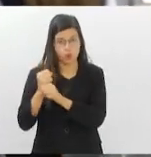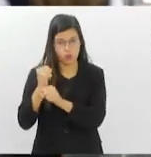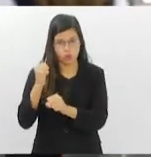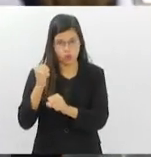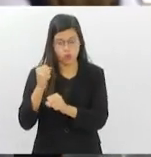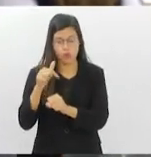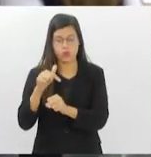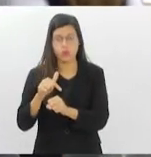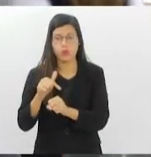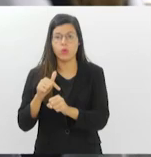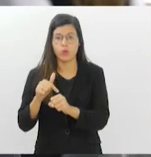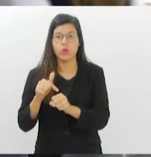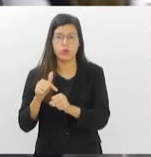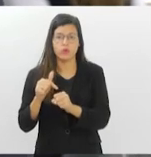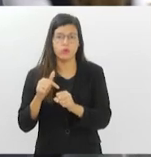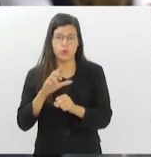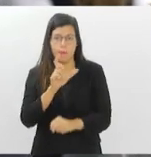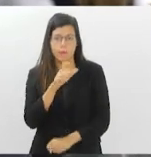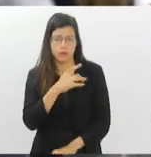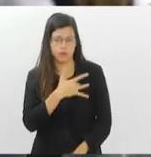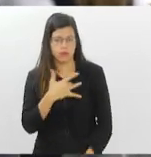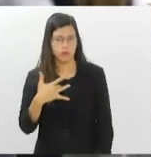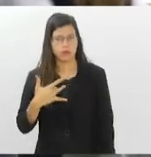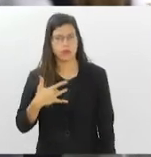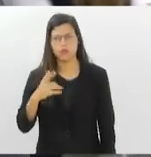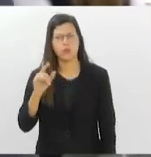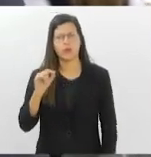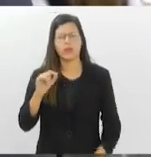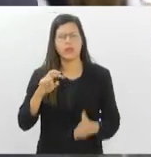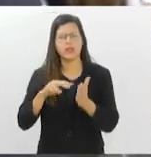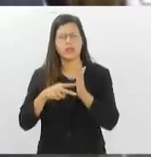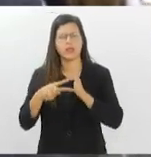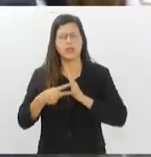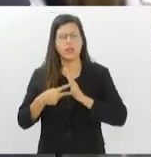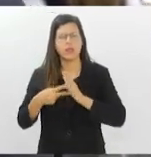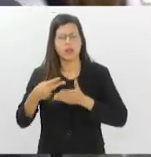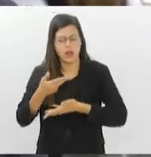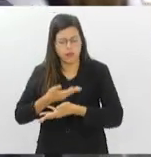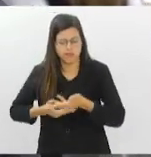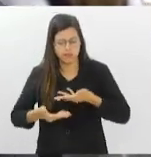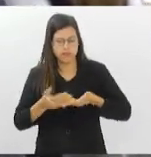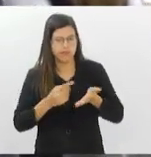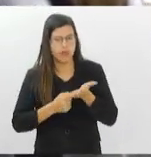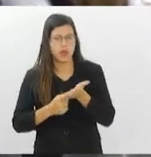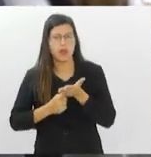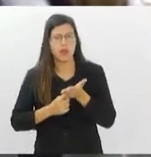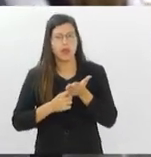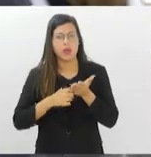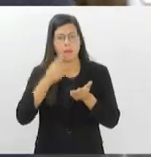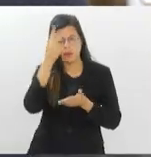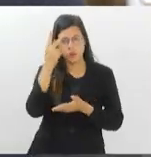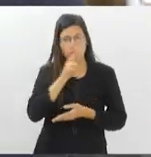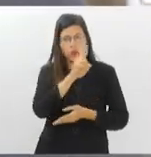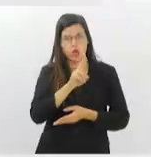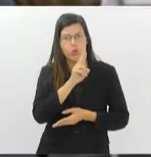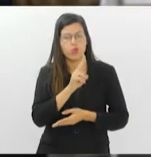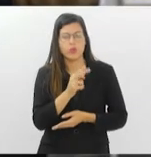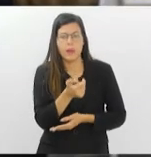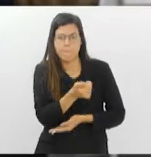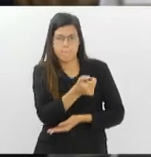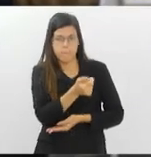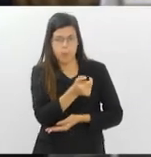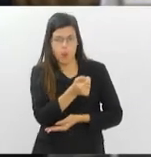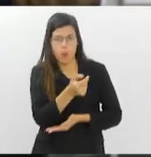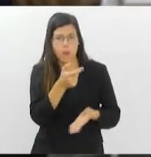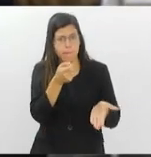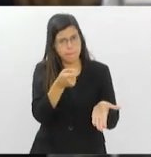e a receita do plano saúde o mutualismo o que é aquele que usa pouco paga por aquele que usa muito a gente tem que